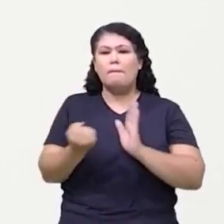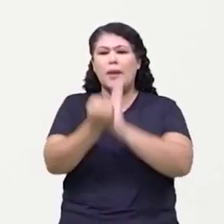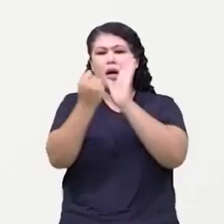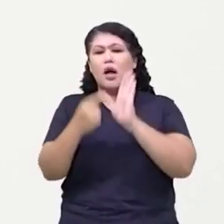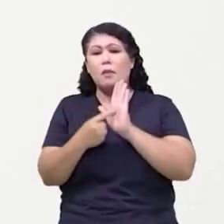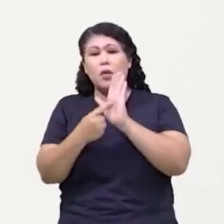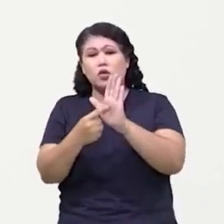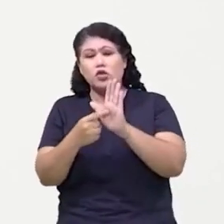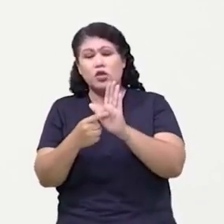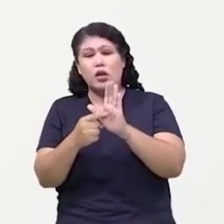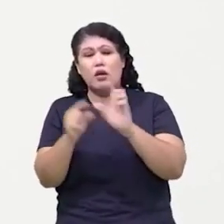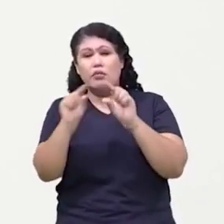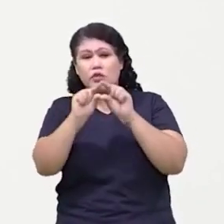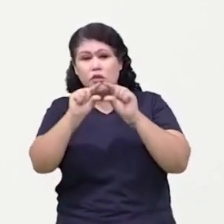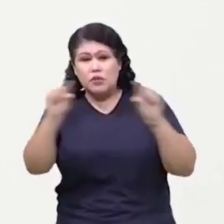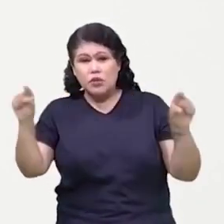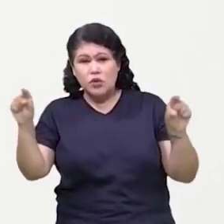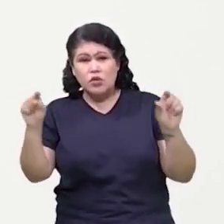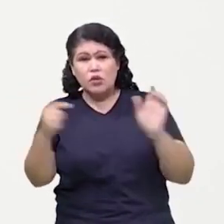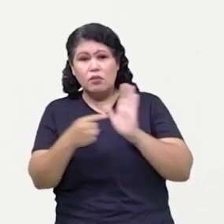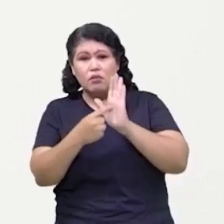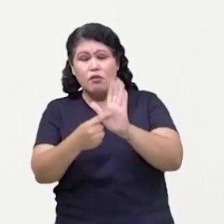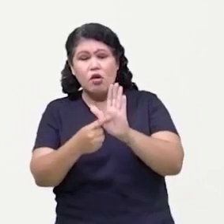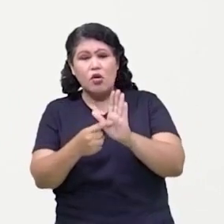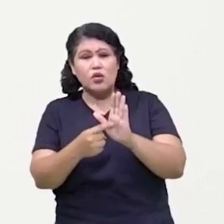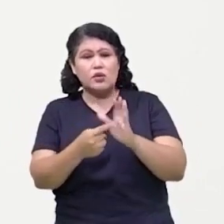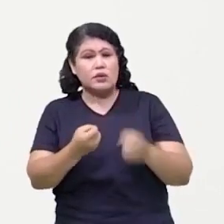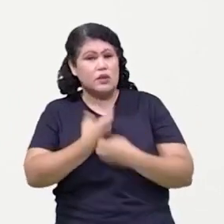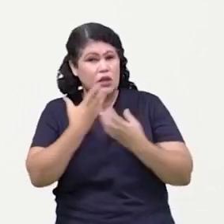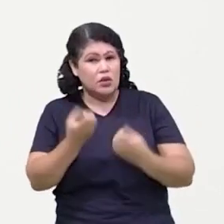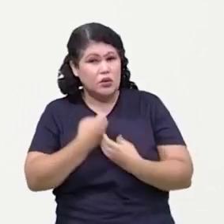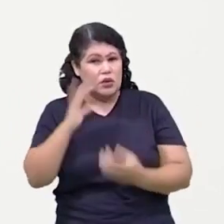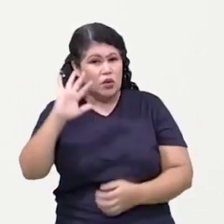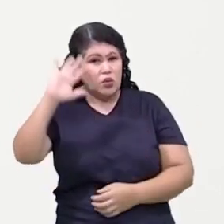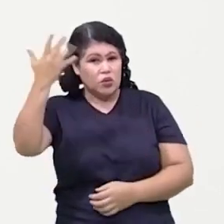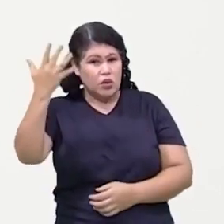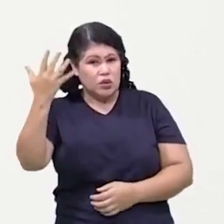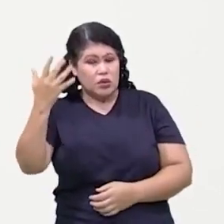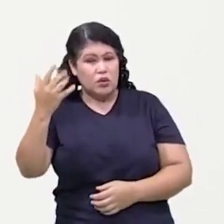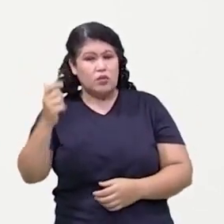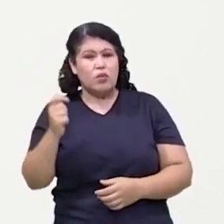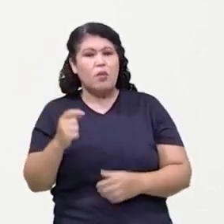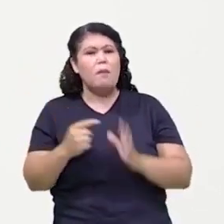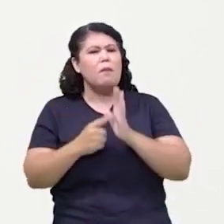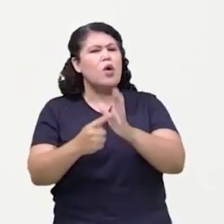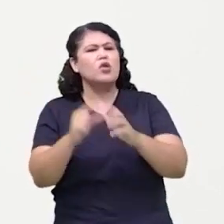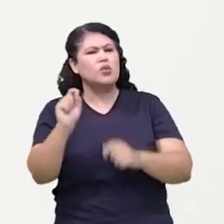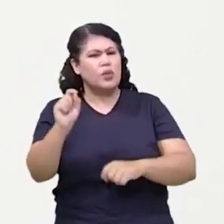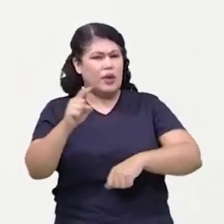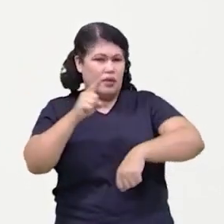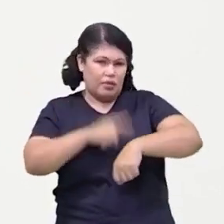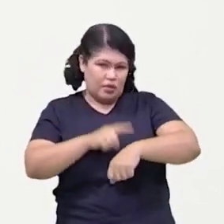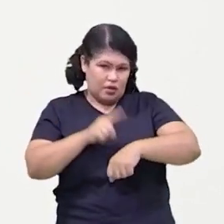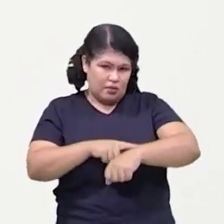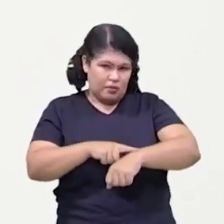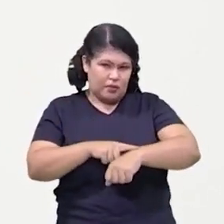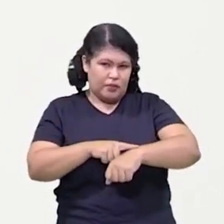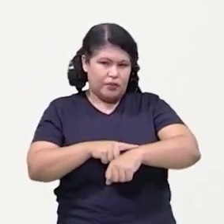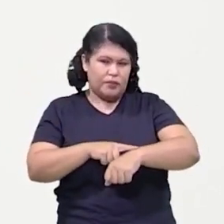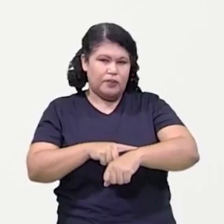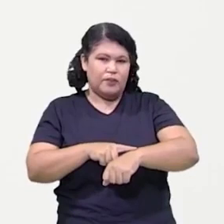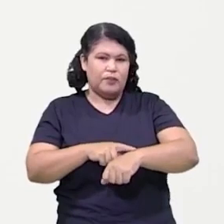que designam circunstâncias, que dão ideia de tempo,